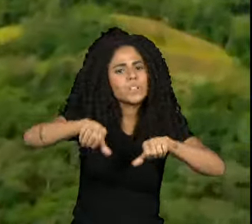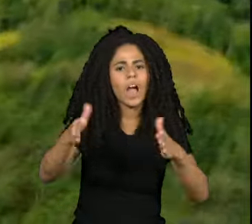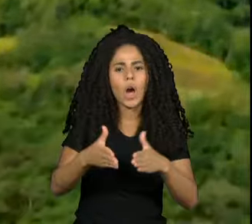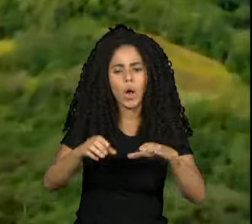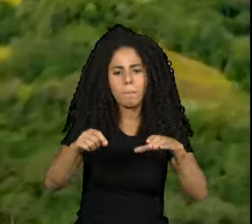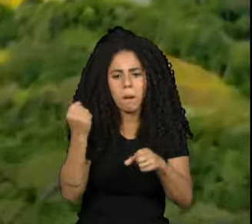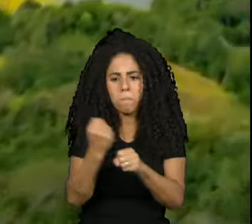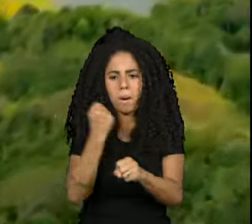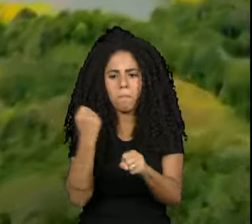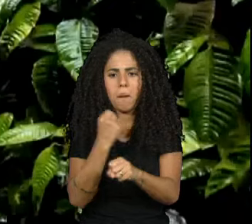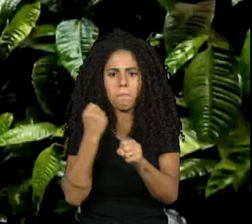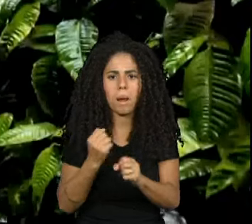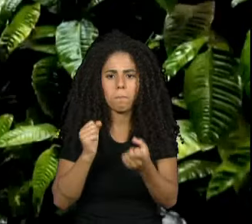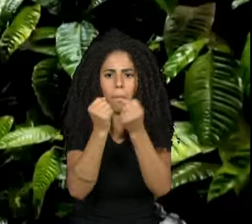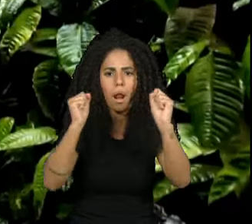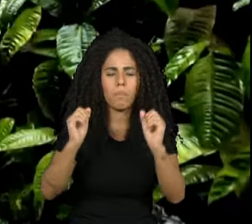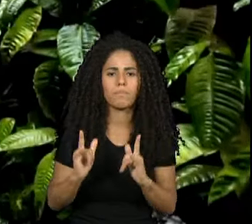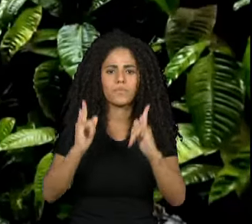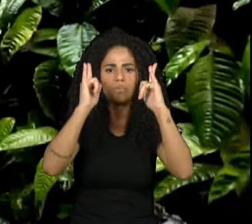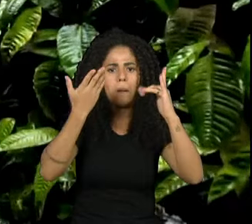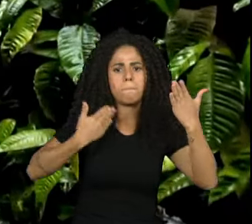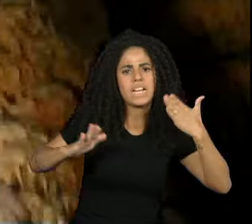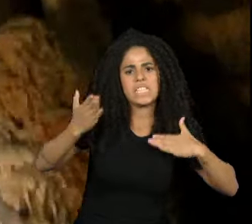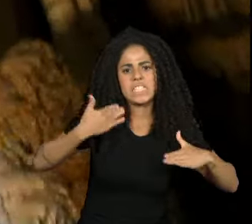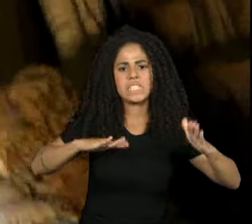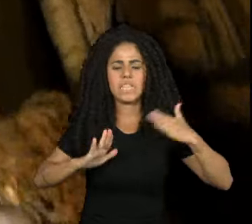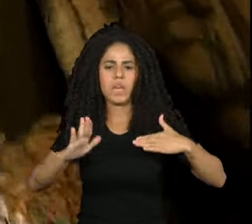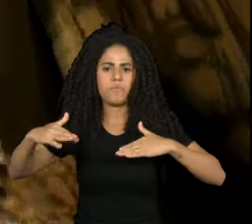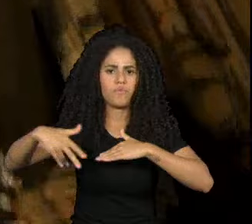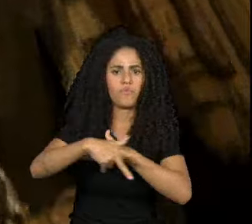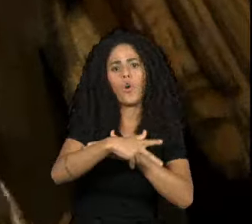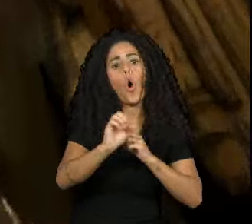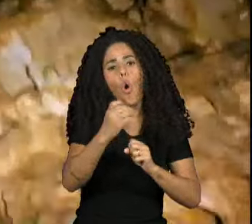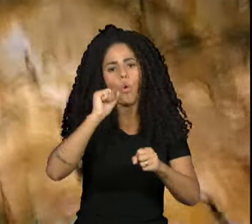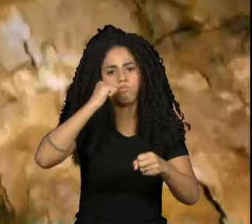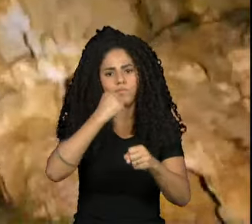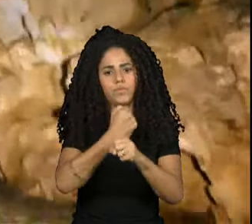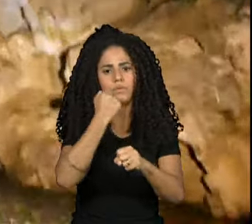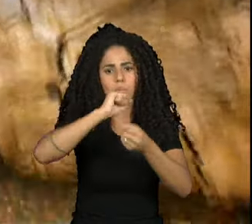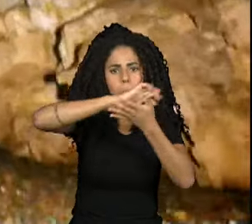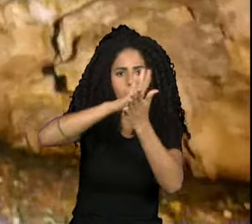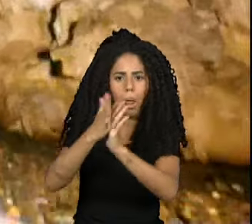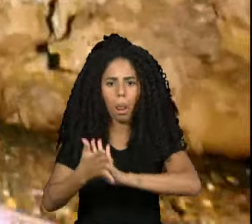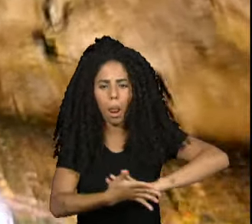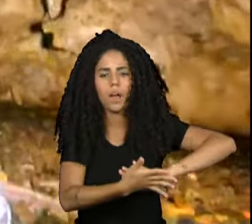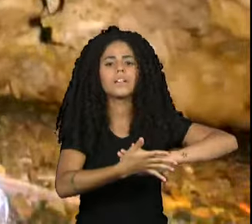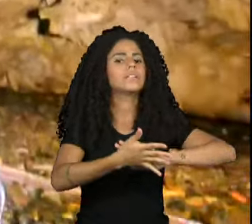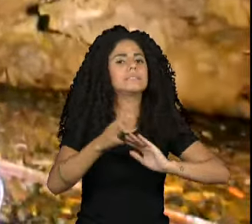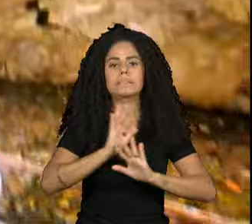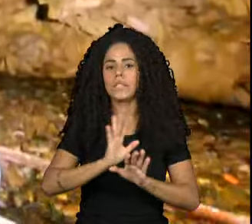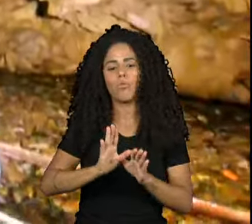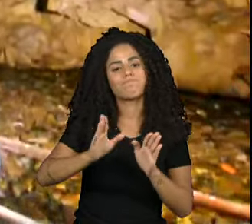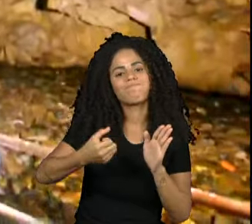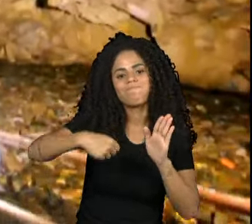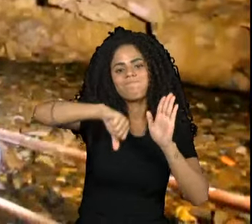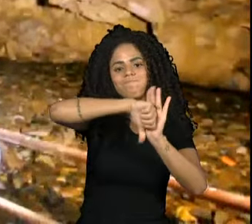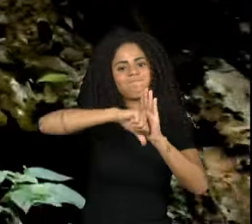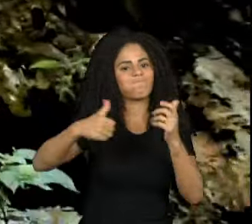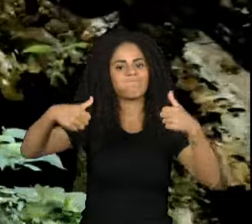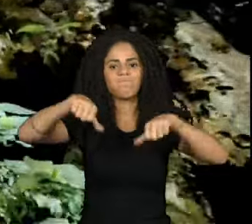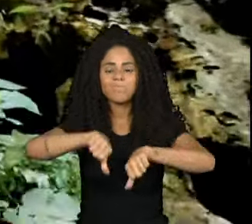empreendimentos, realização de atividades e até a destruição de cavernas consideradas de máxima